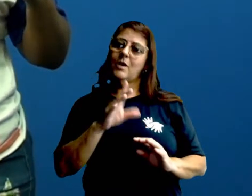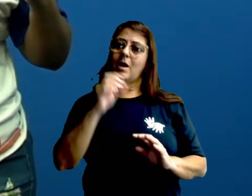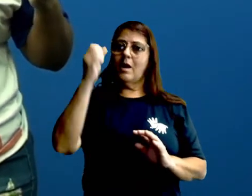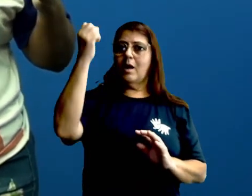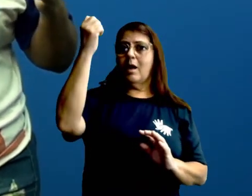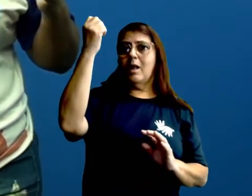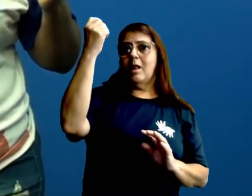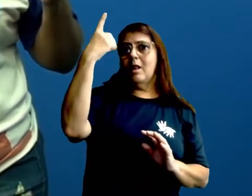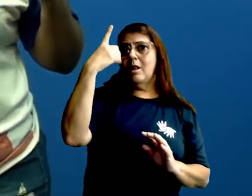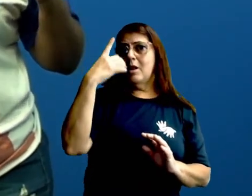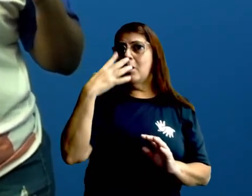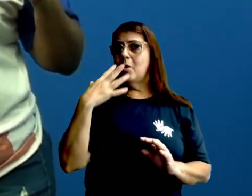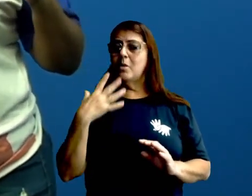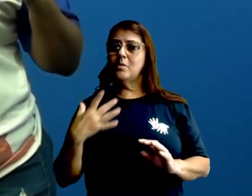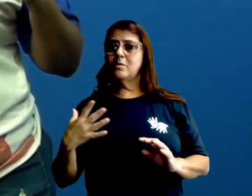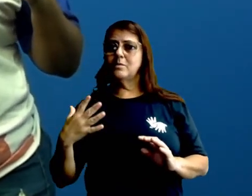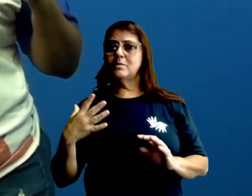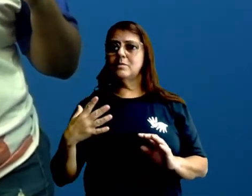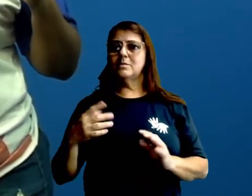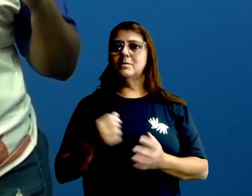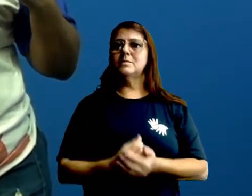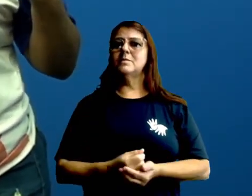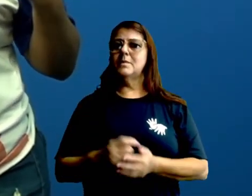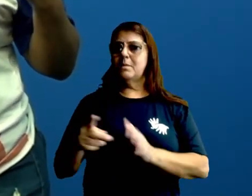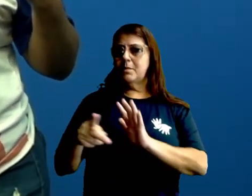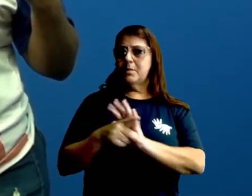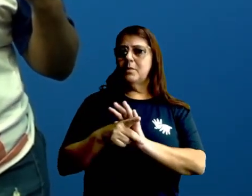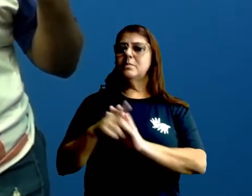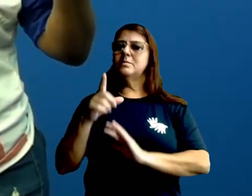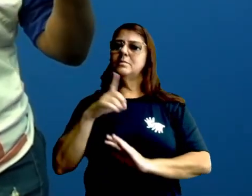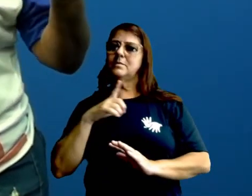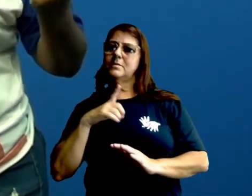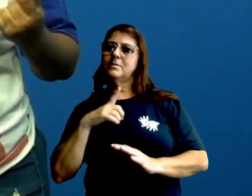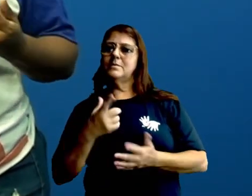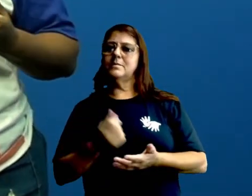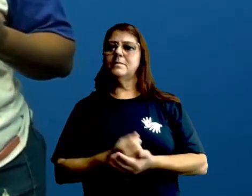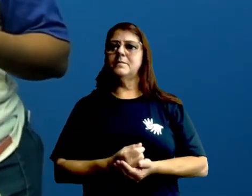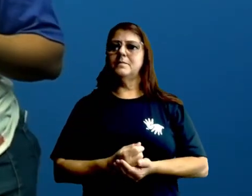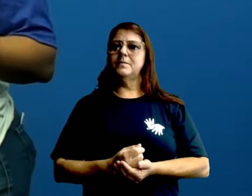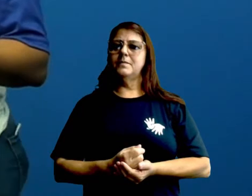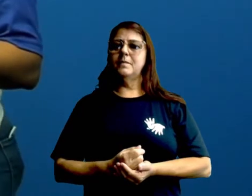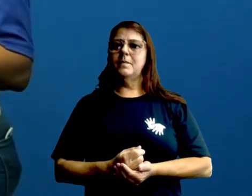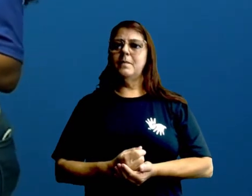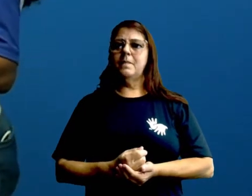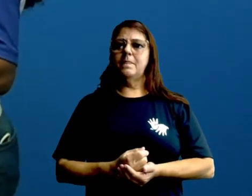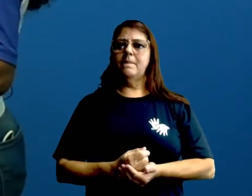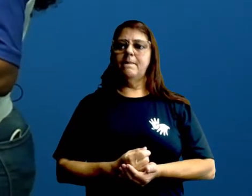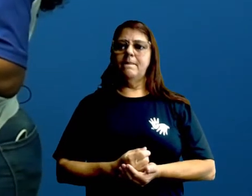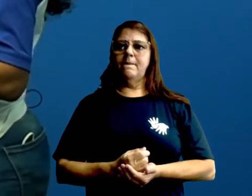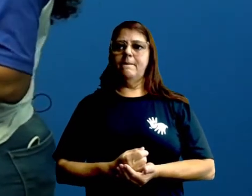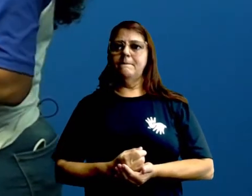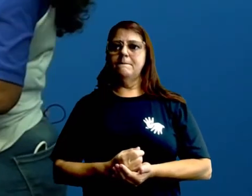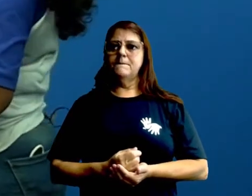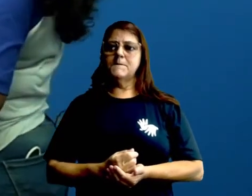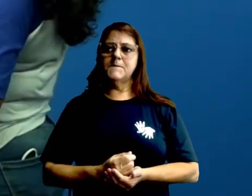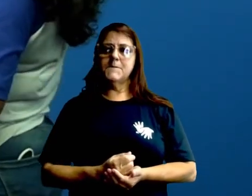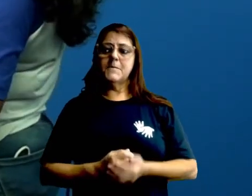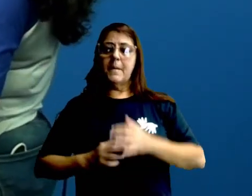luz de um astro que tem luz, de um astro luminoso como o Sol. Vamos lá?